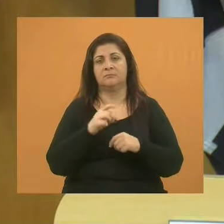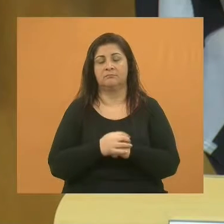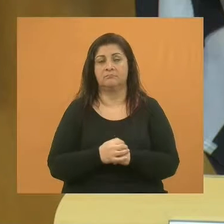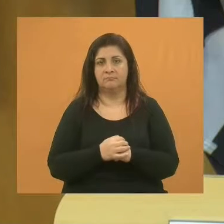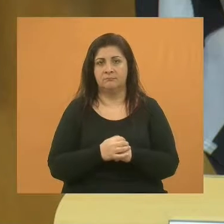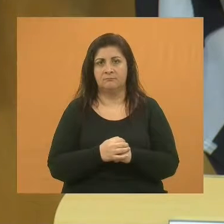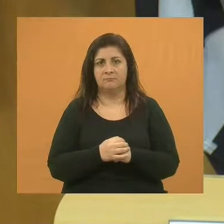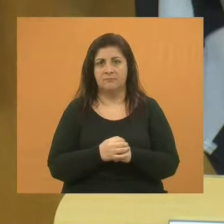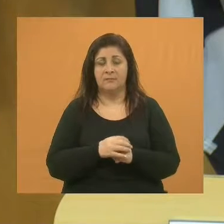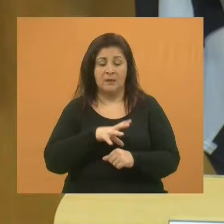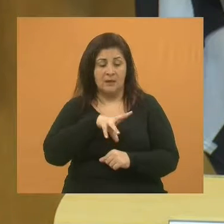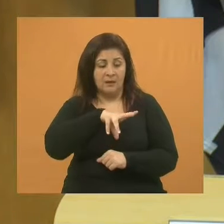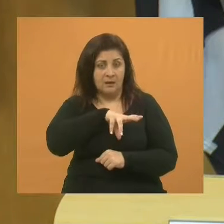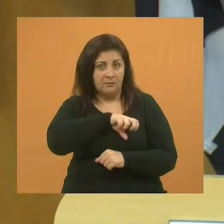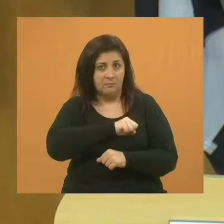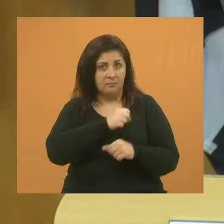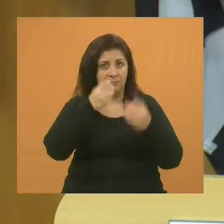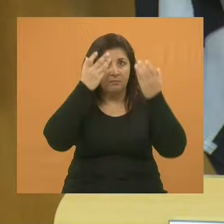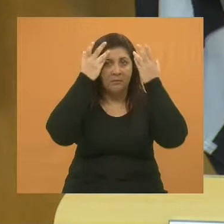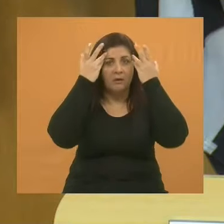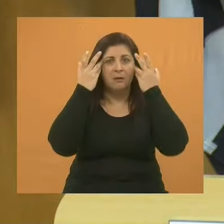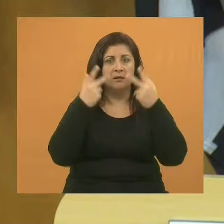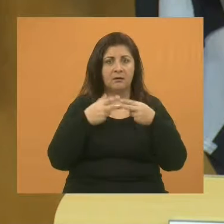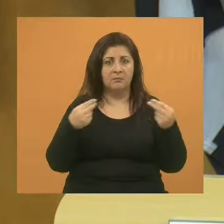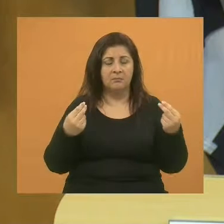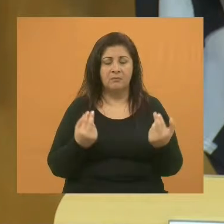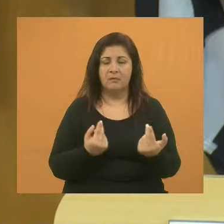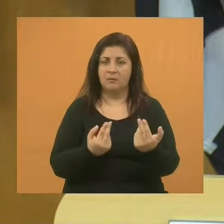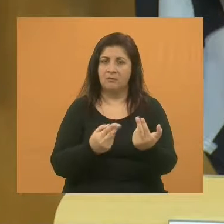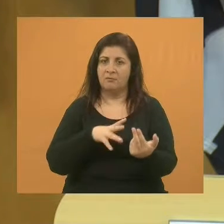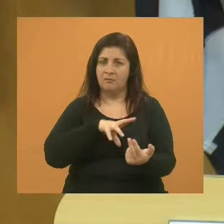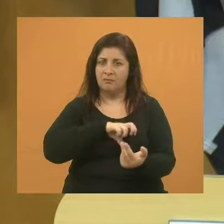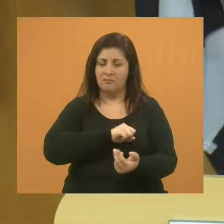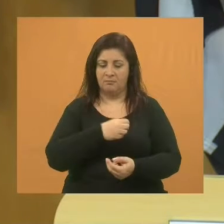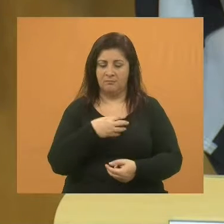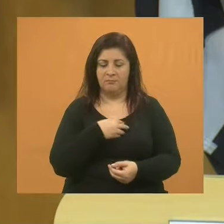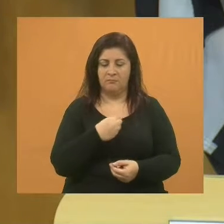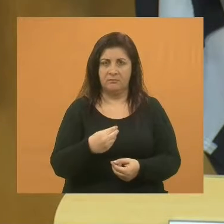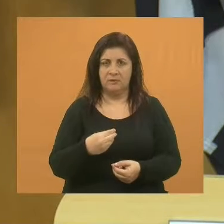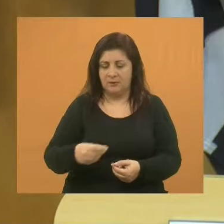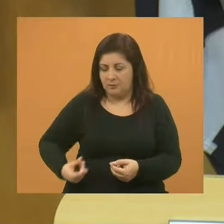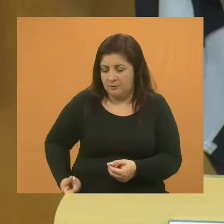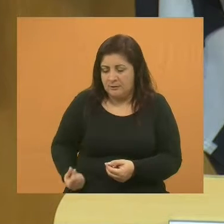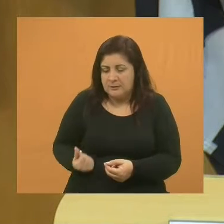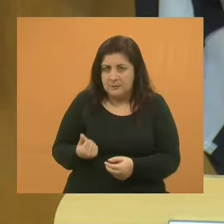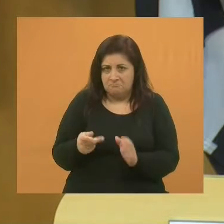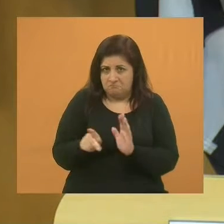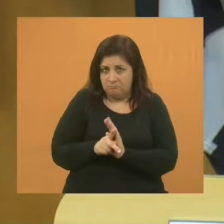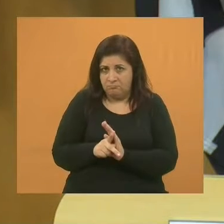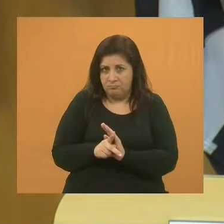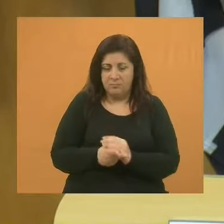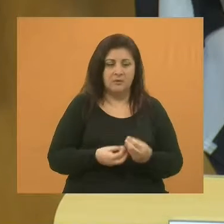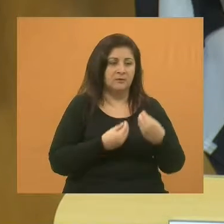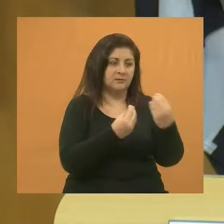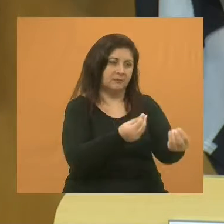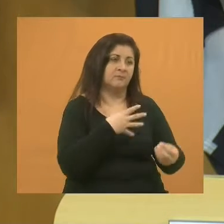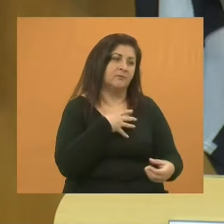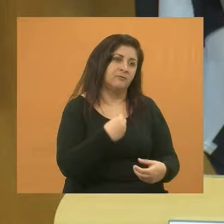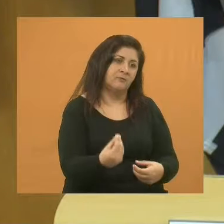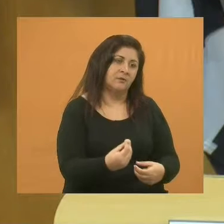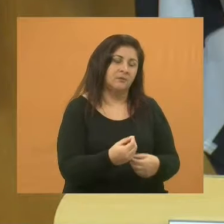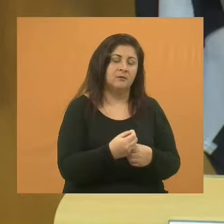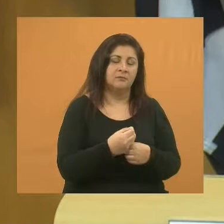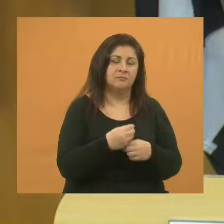Então, amar um animal é como amar um filho. Você tira do bolso para o teu filho, não tira? Você fica horas à